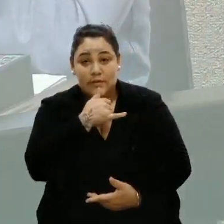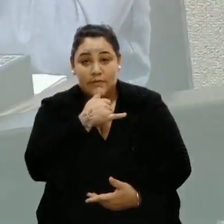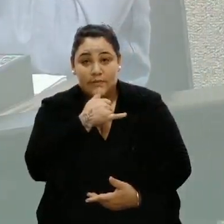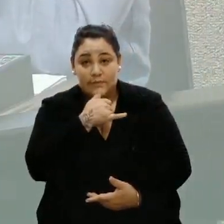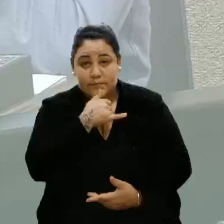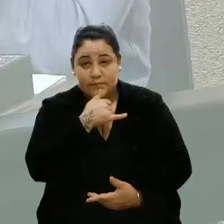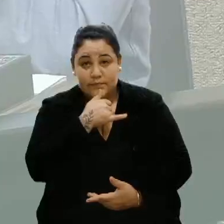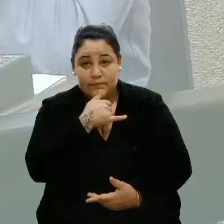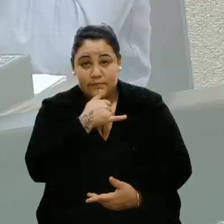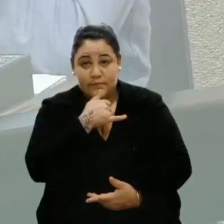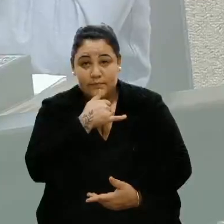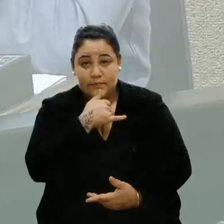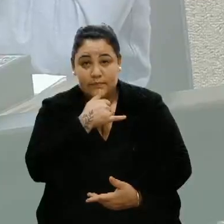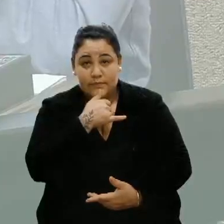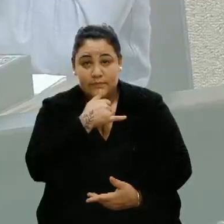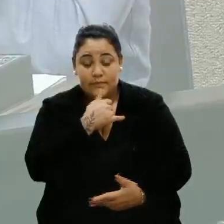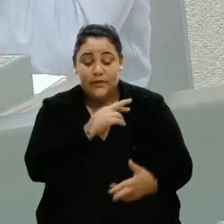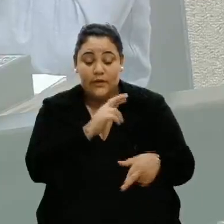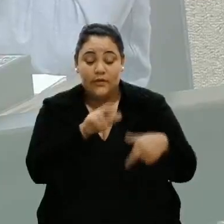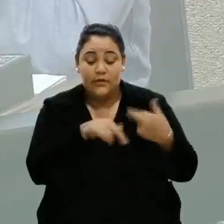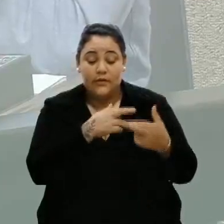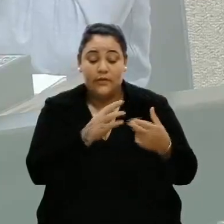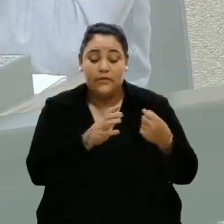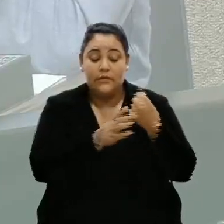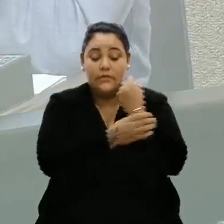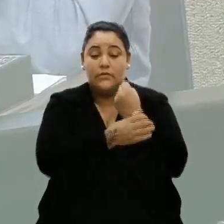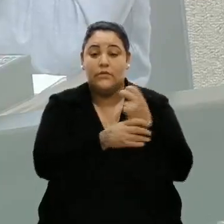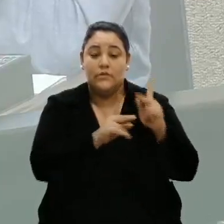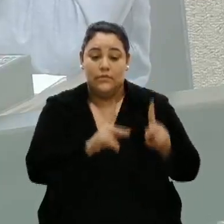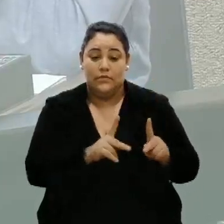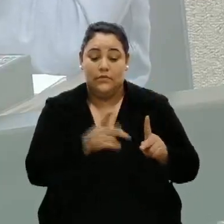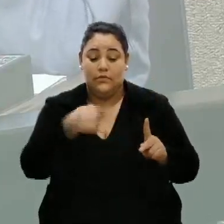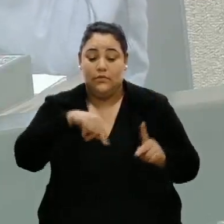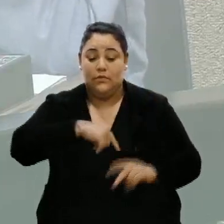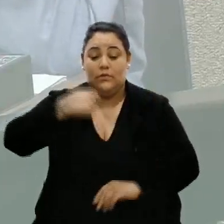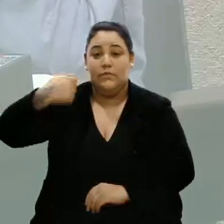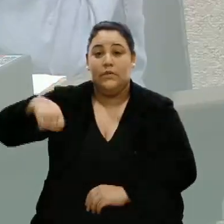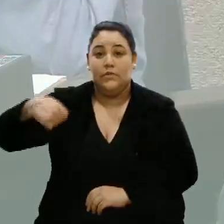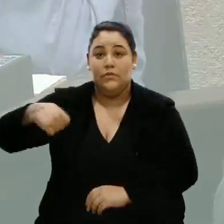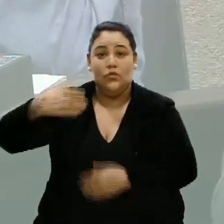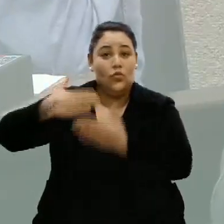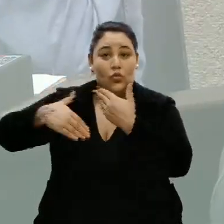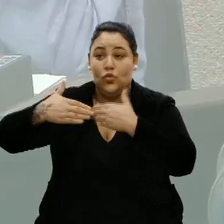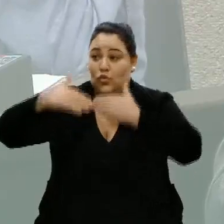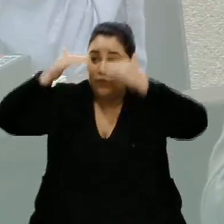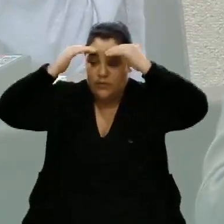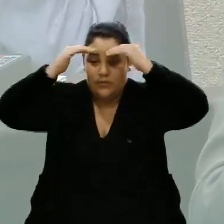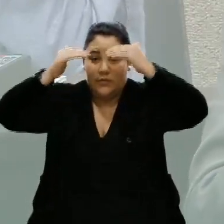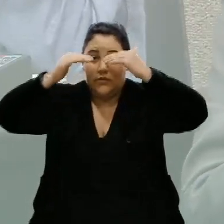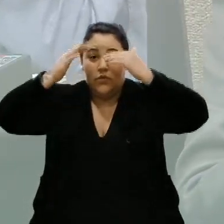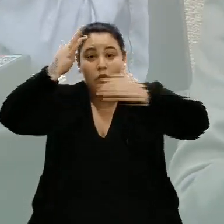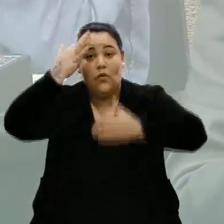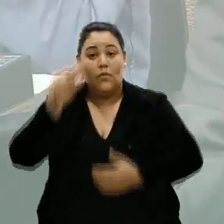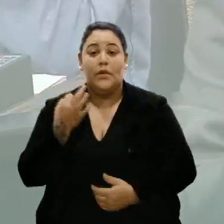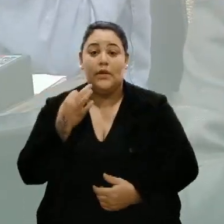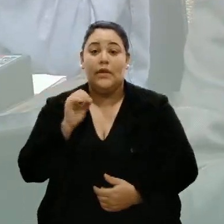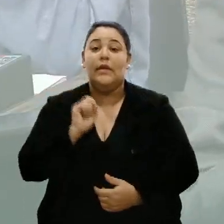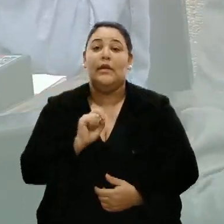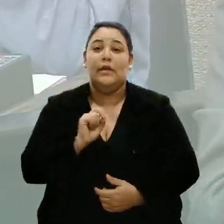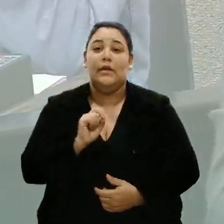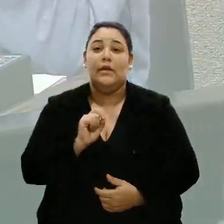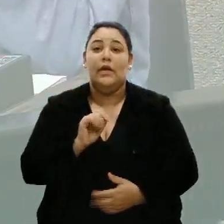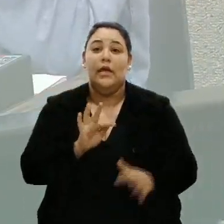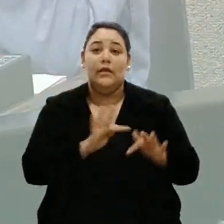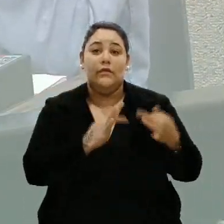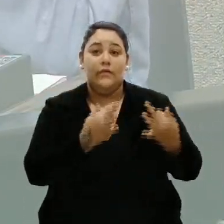segurança daquelas pessoas. E a gente precisa, por favor, com todo respeito, entender que aquelas famílias vivem há